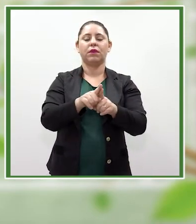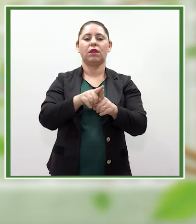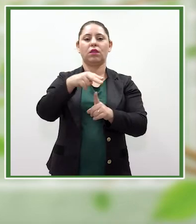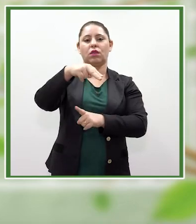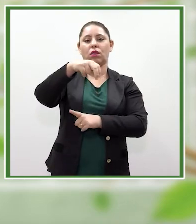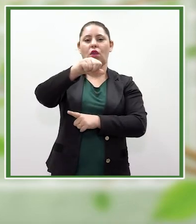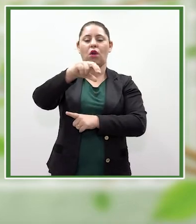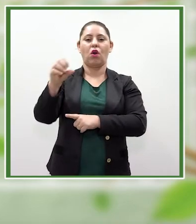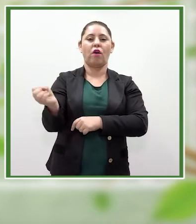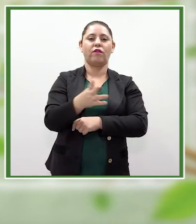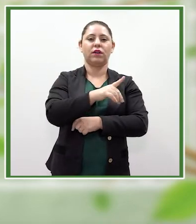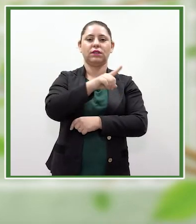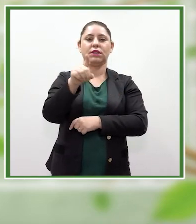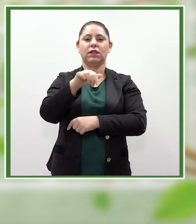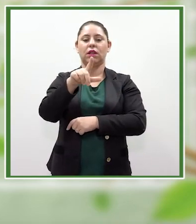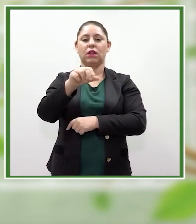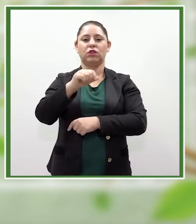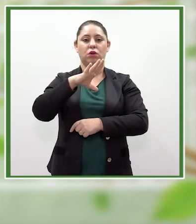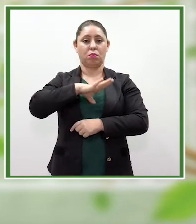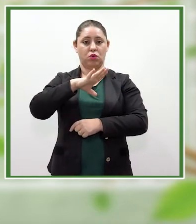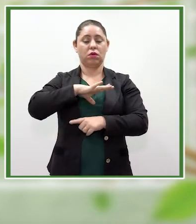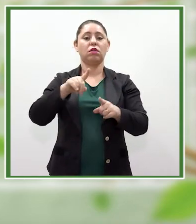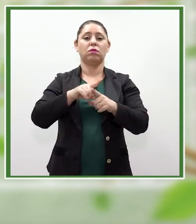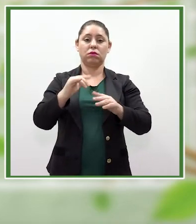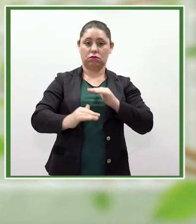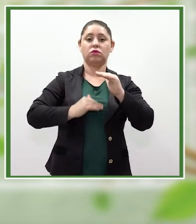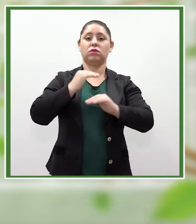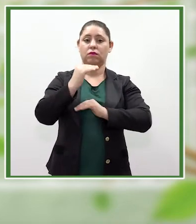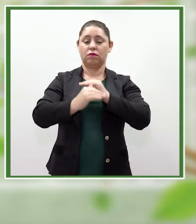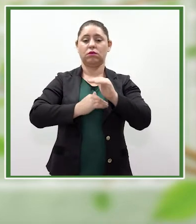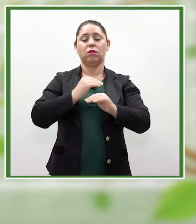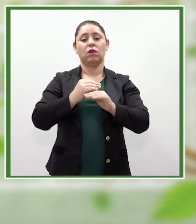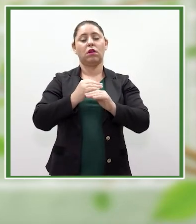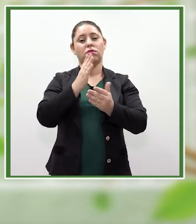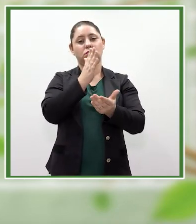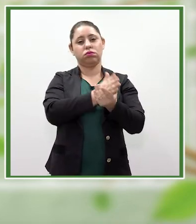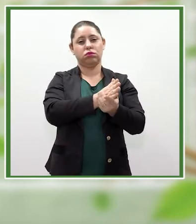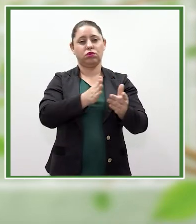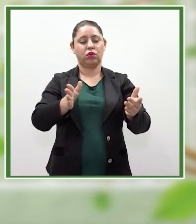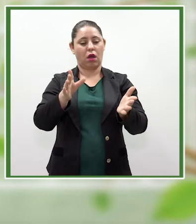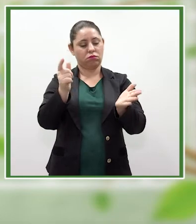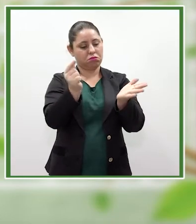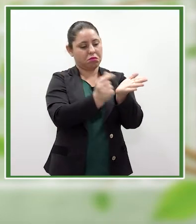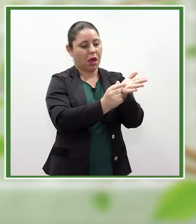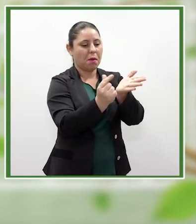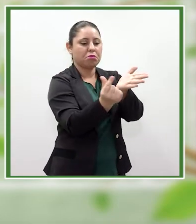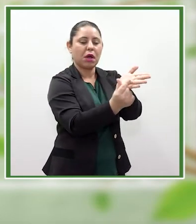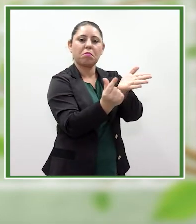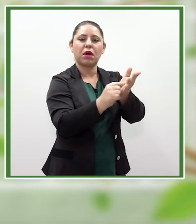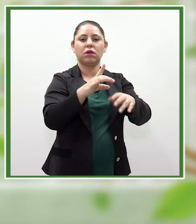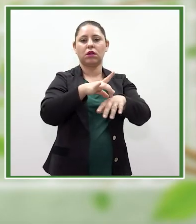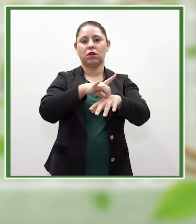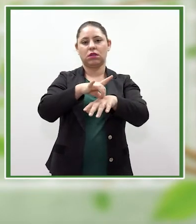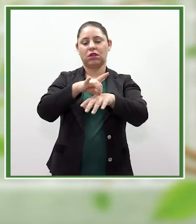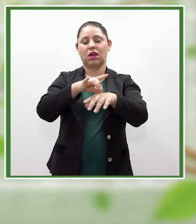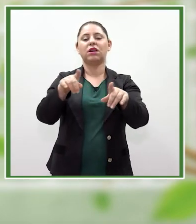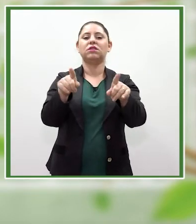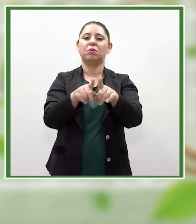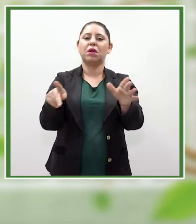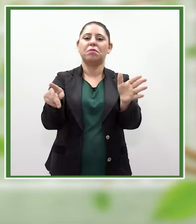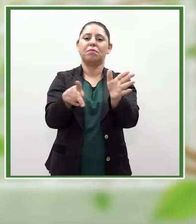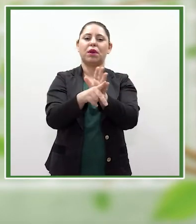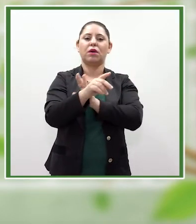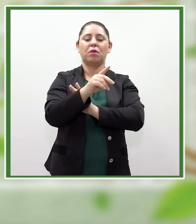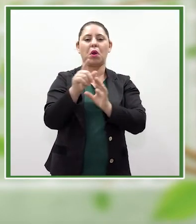né, também desenvolveram os seus processos de certificação de carne relacionadas a